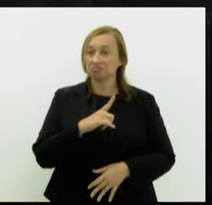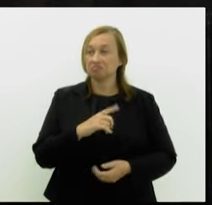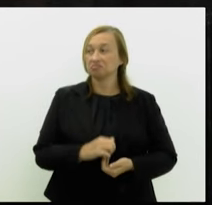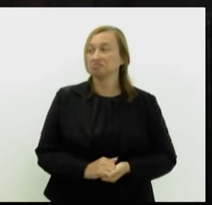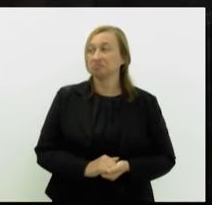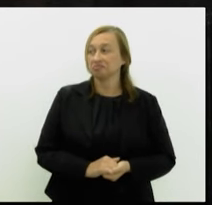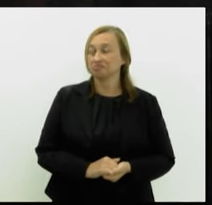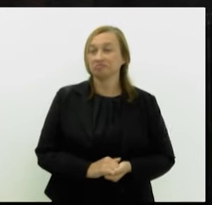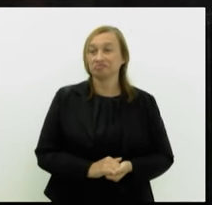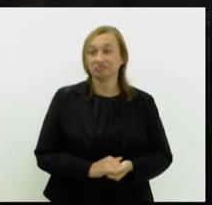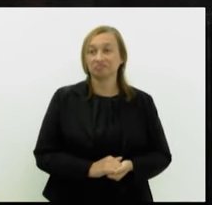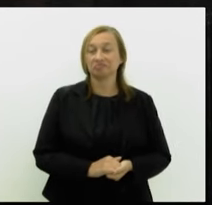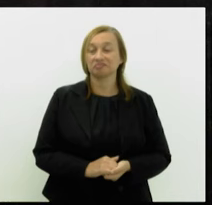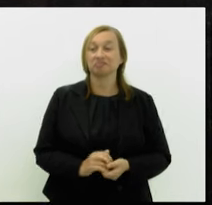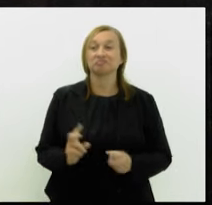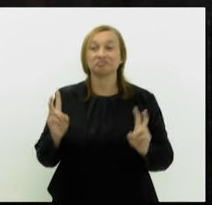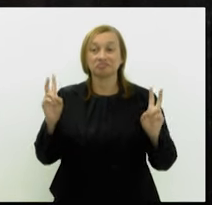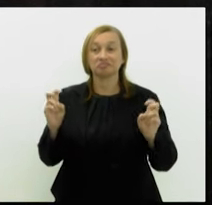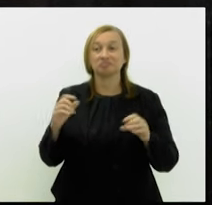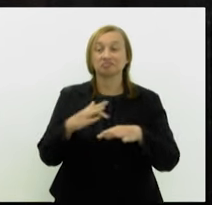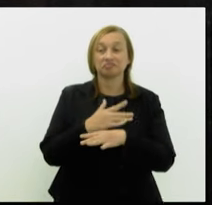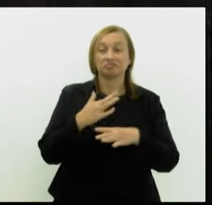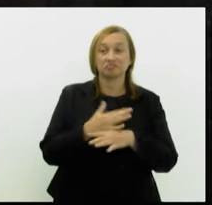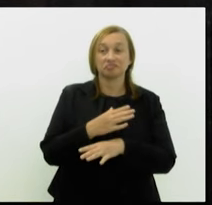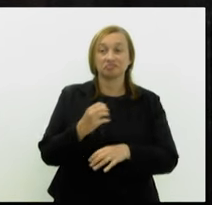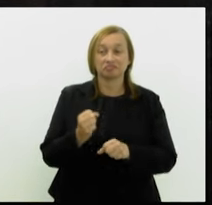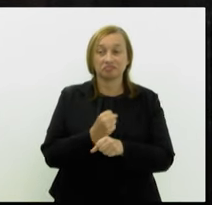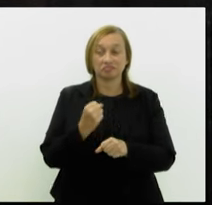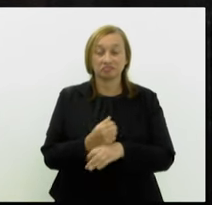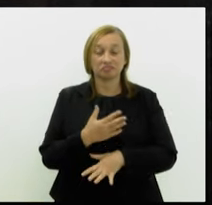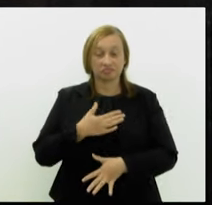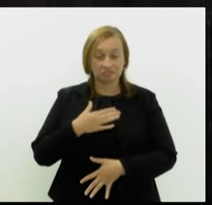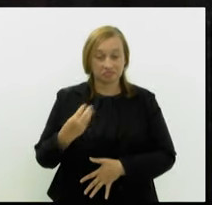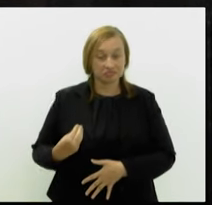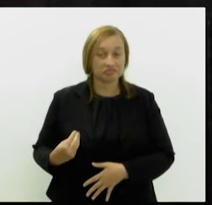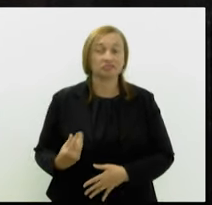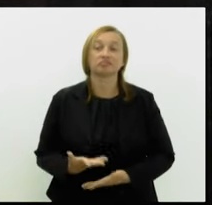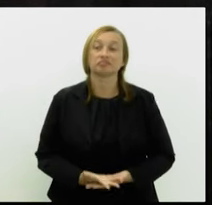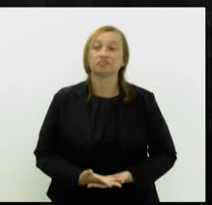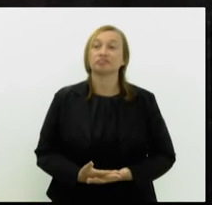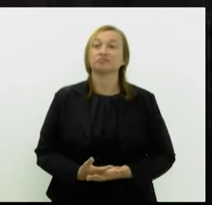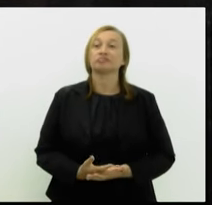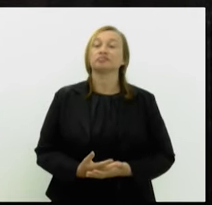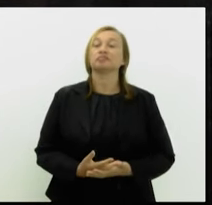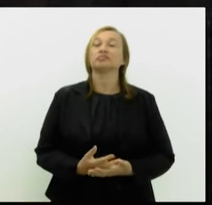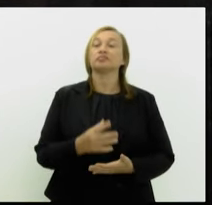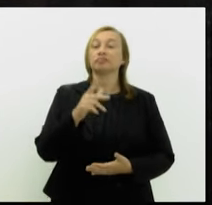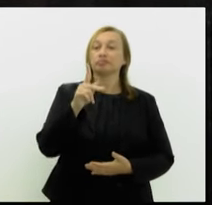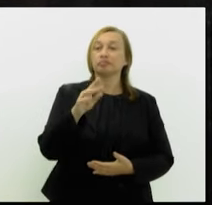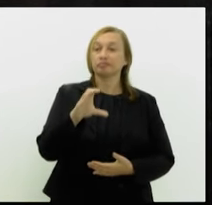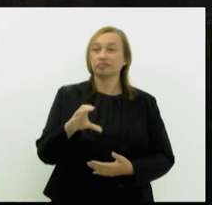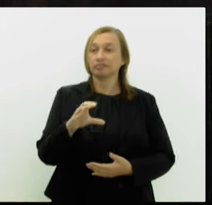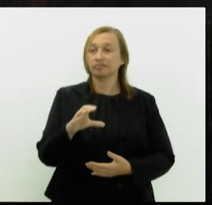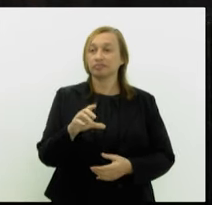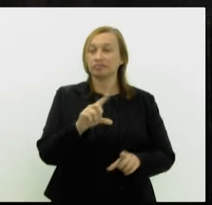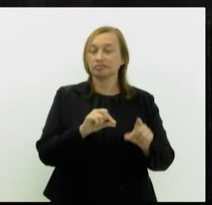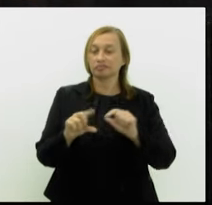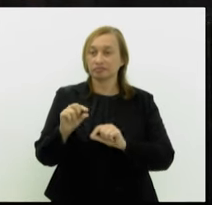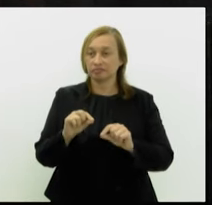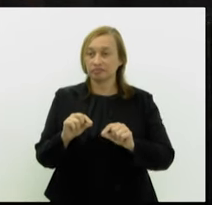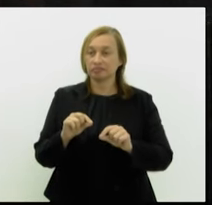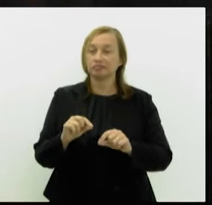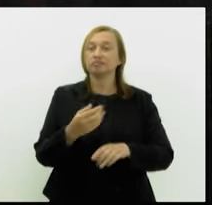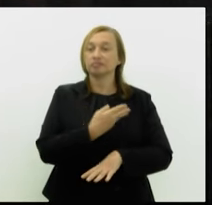também a situação das obras em minha cidade, tanto das obras que foram inscritas no PAC Seleções, Estado perante o